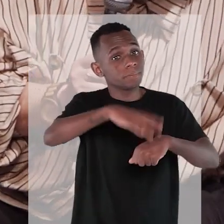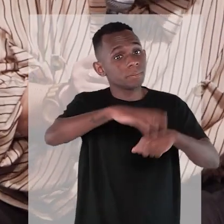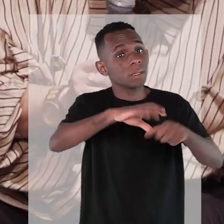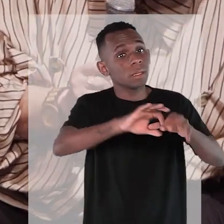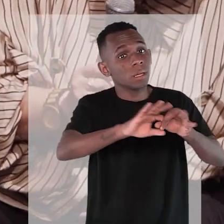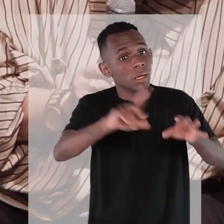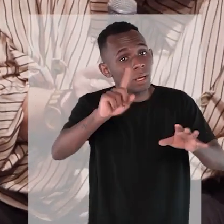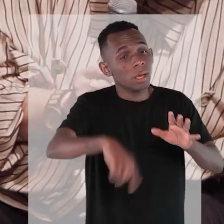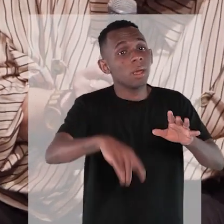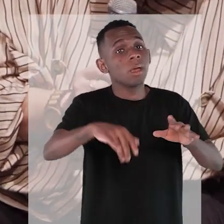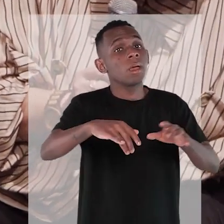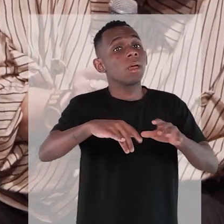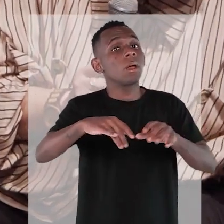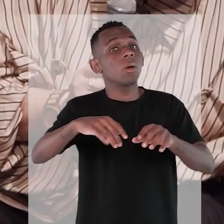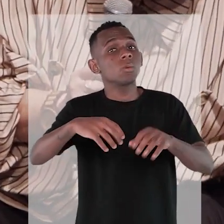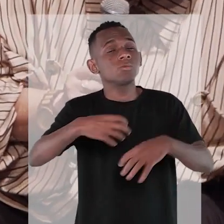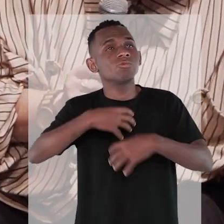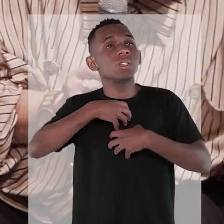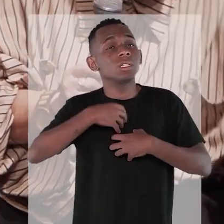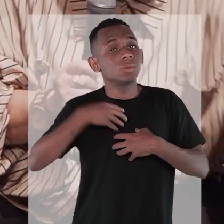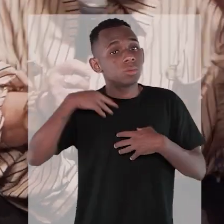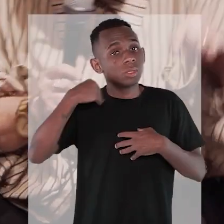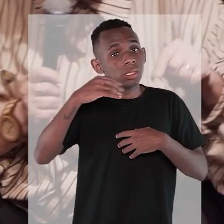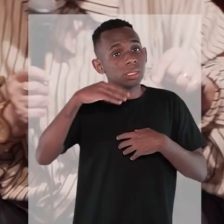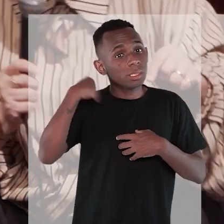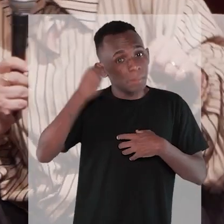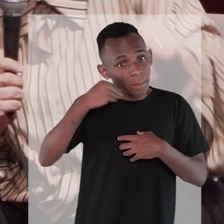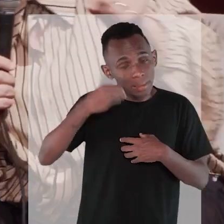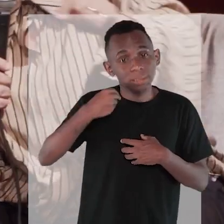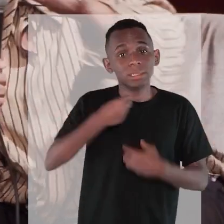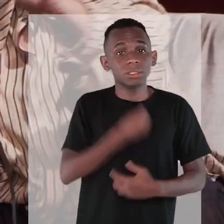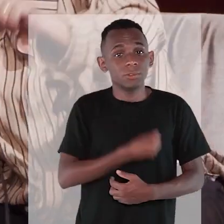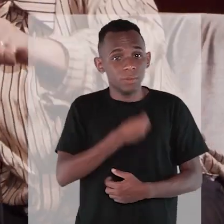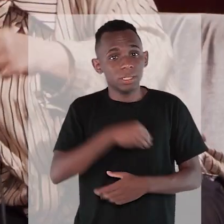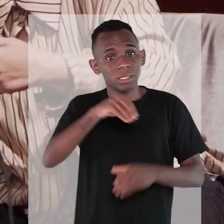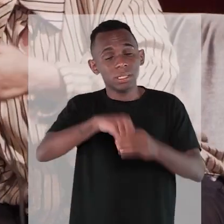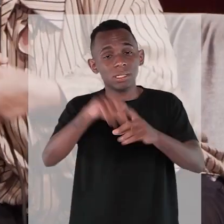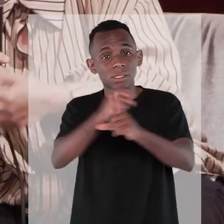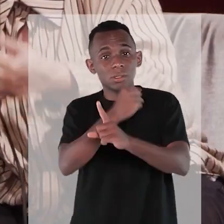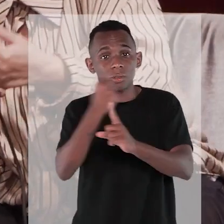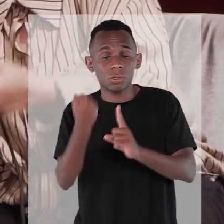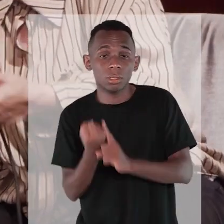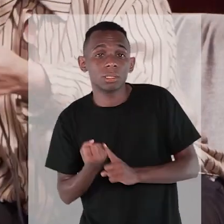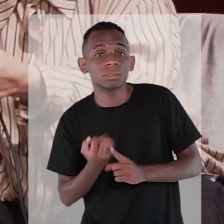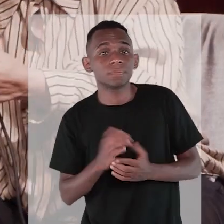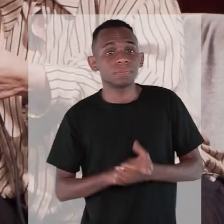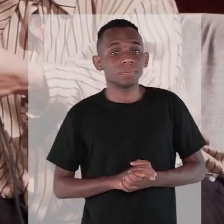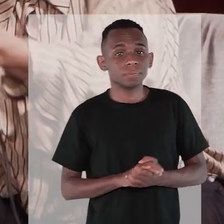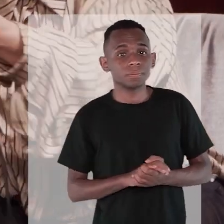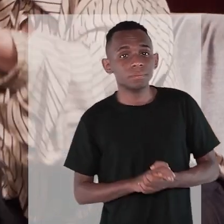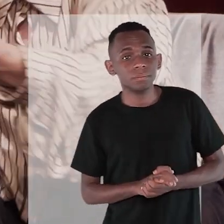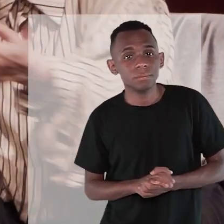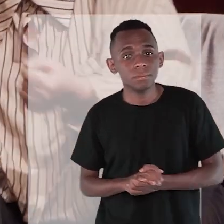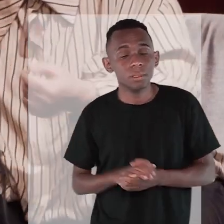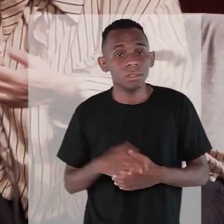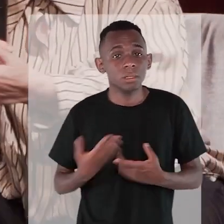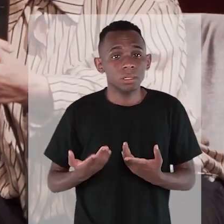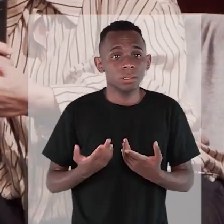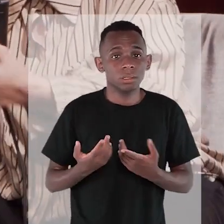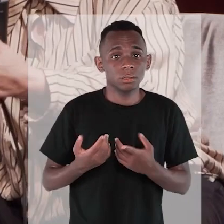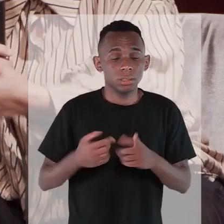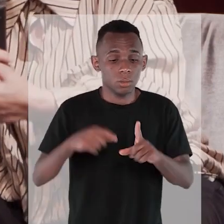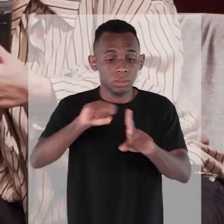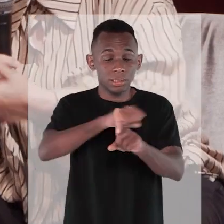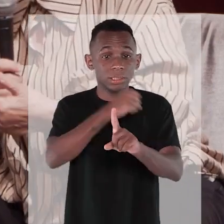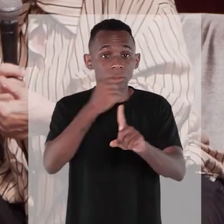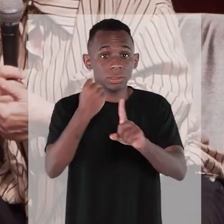de vida em sociedade. E, portanto, uma sociedade cuja epiderme civilizatória,